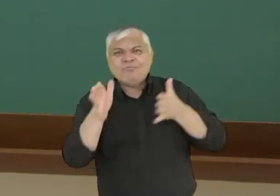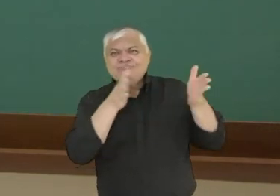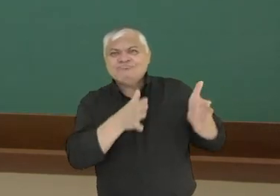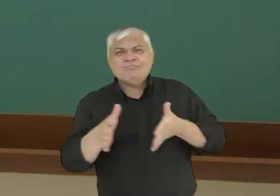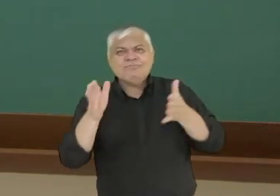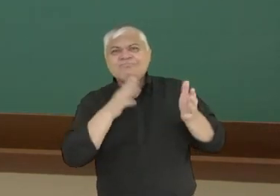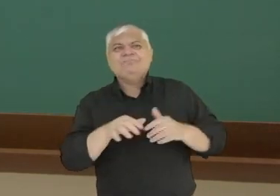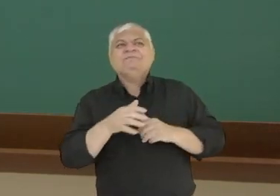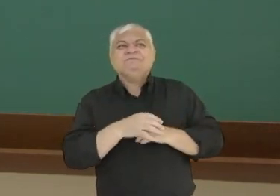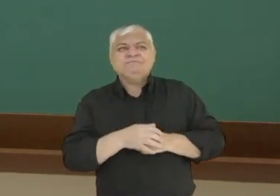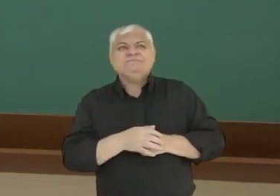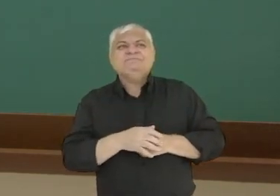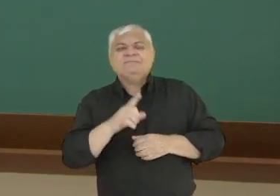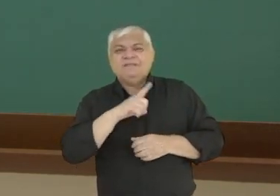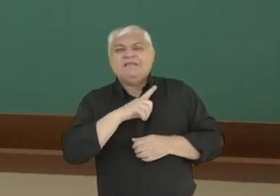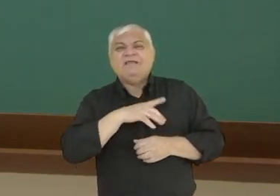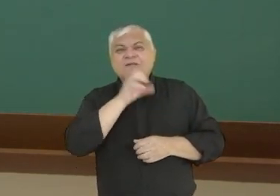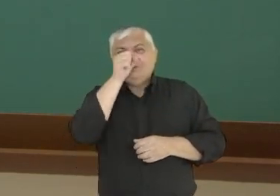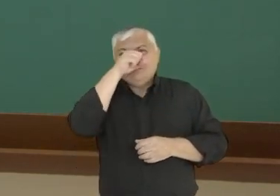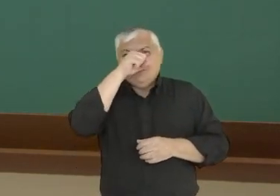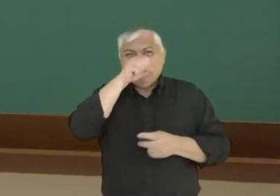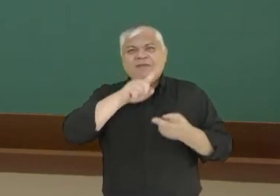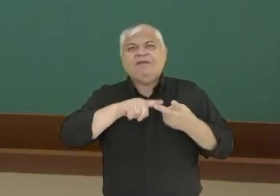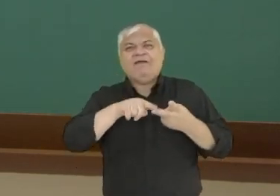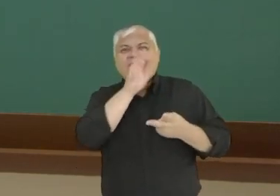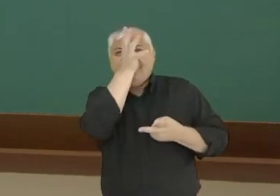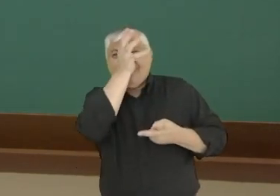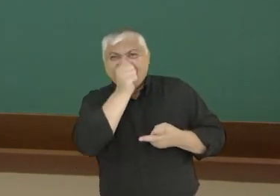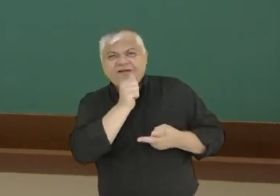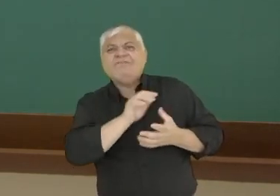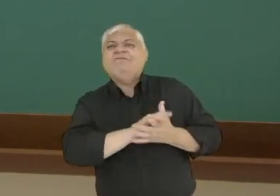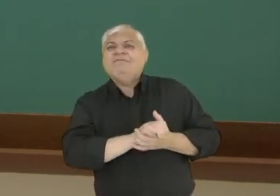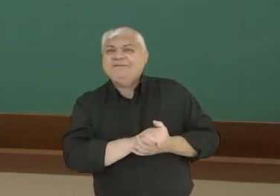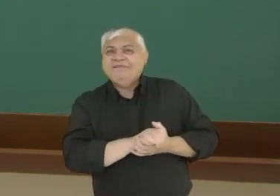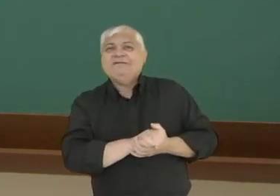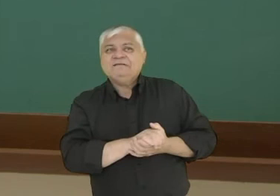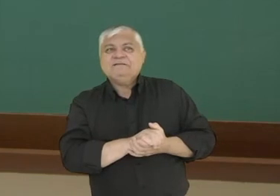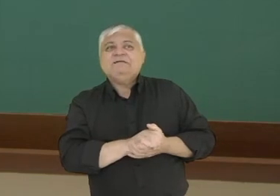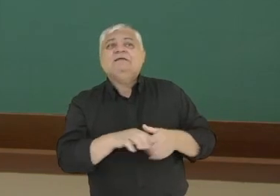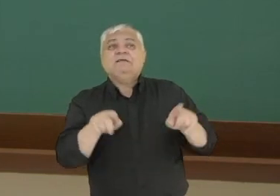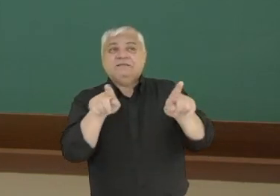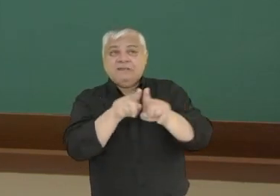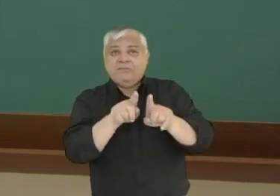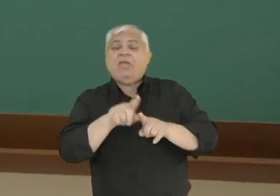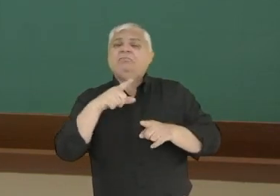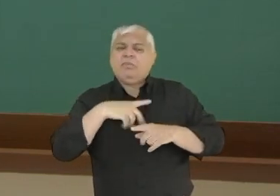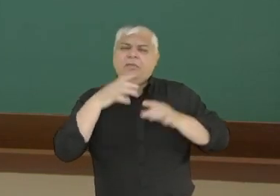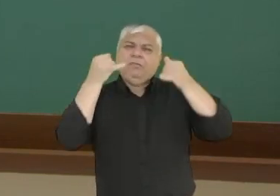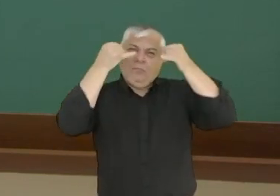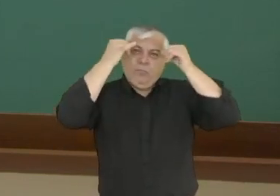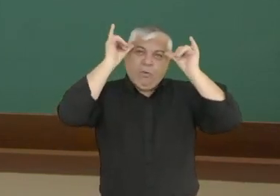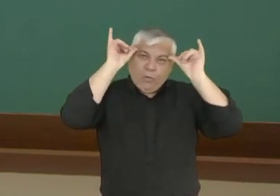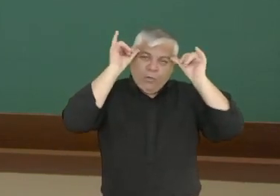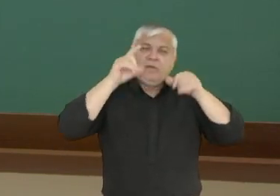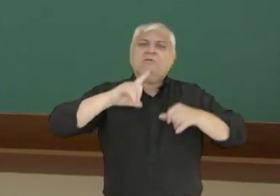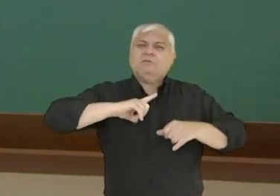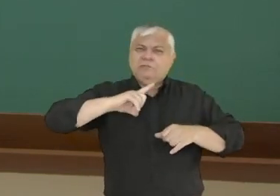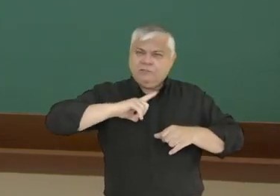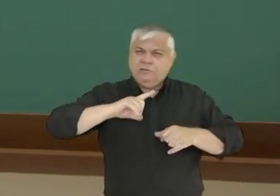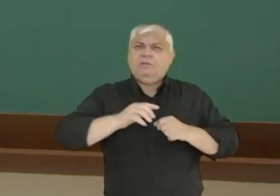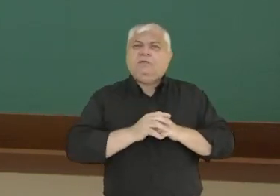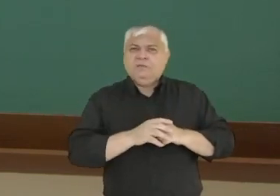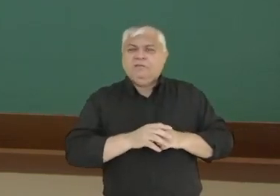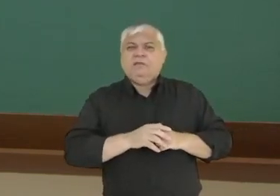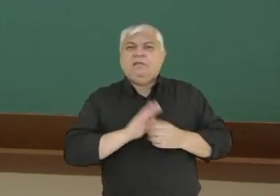tipos principalmente aqui destacando suínos e aves também nós vamos ter a criação de gado bovino né